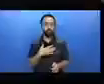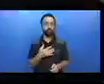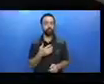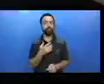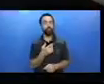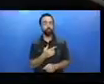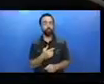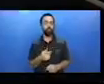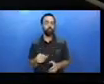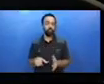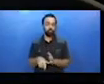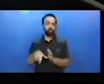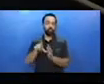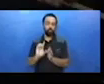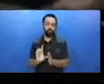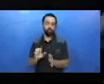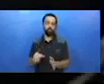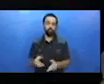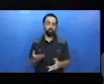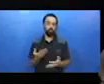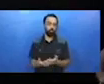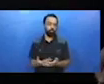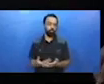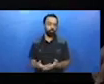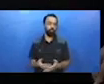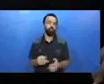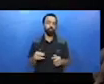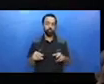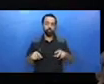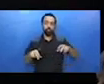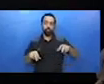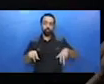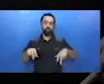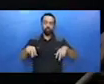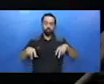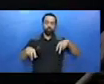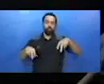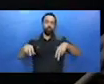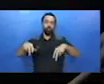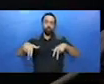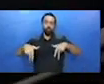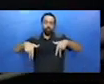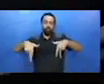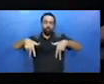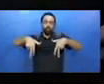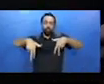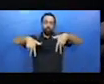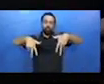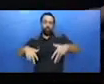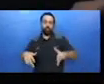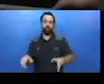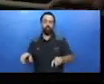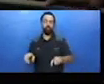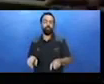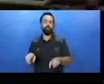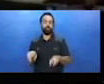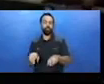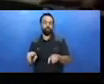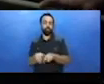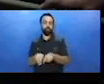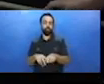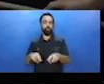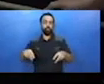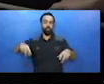as caminhadas e as corridas, se existe alguma diferença sobre elas e também conversamos sobre as